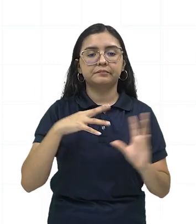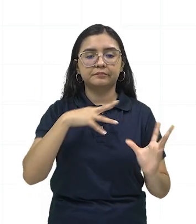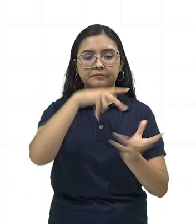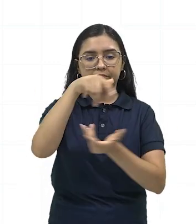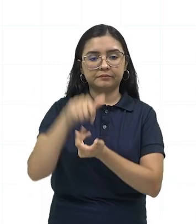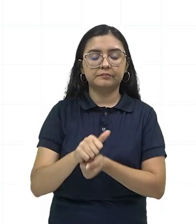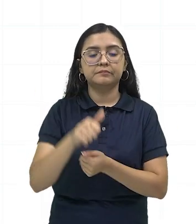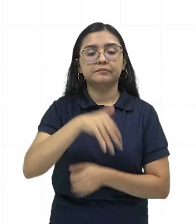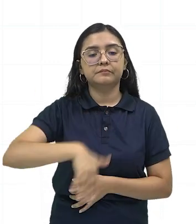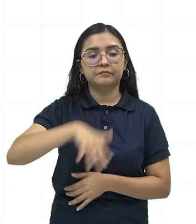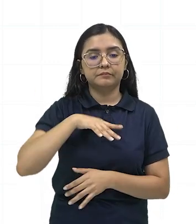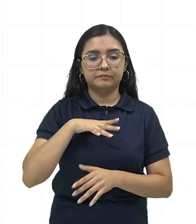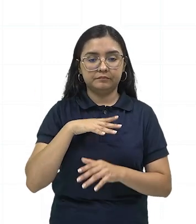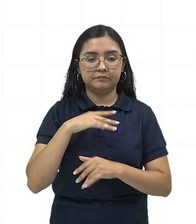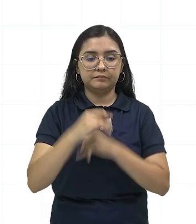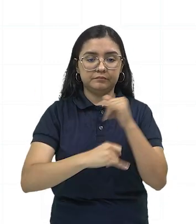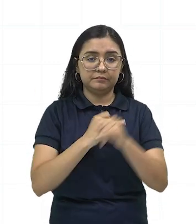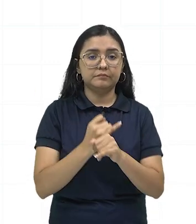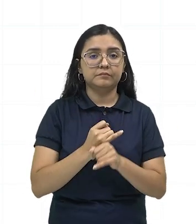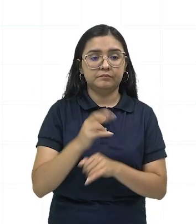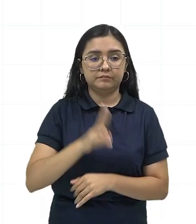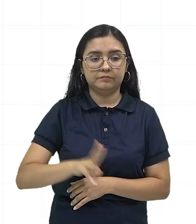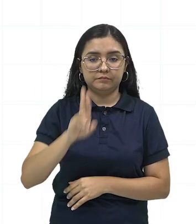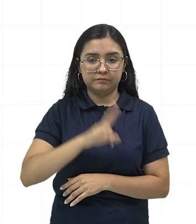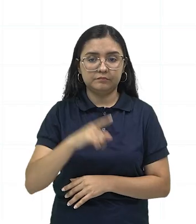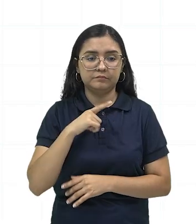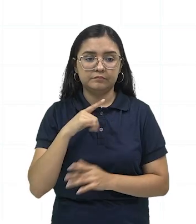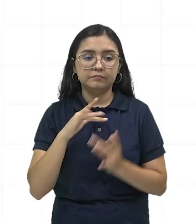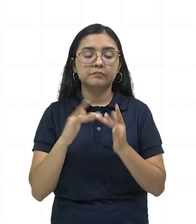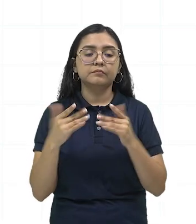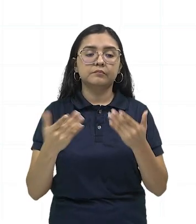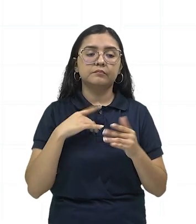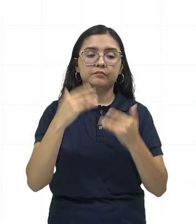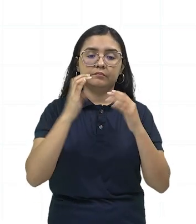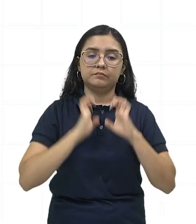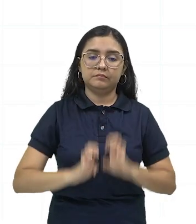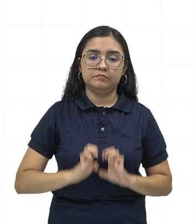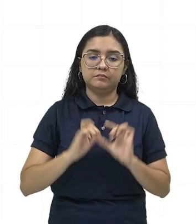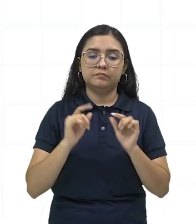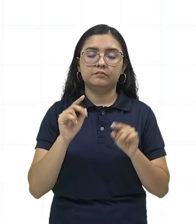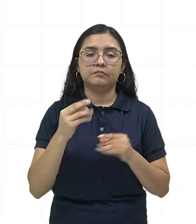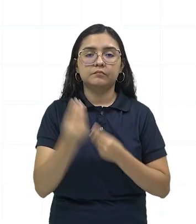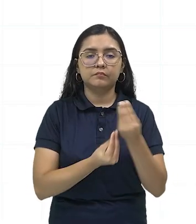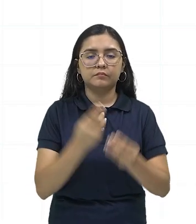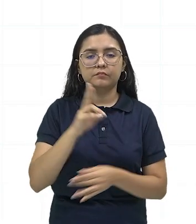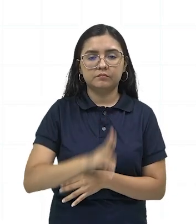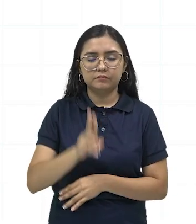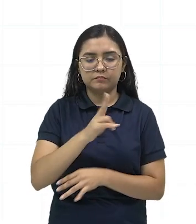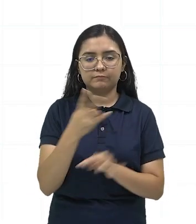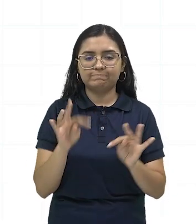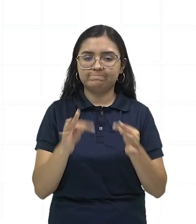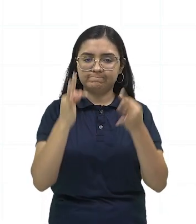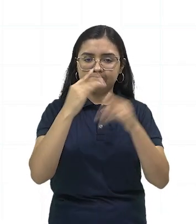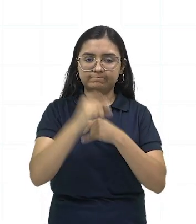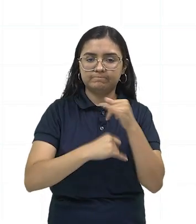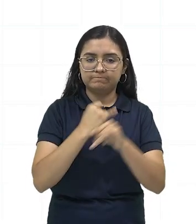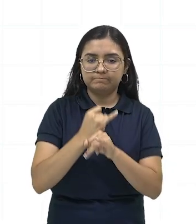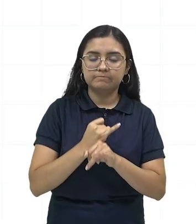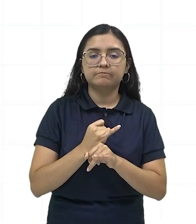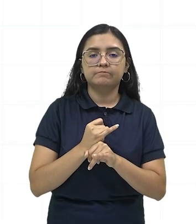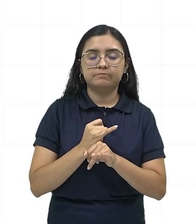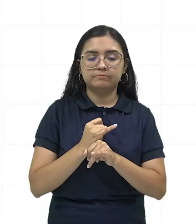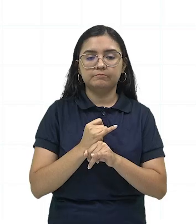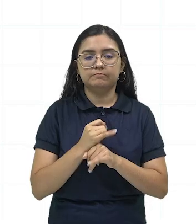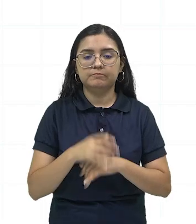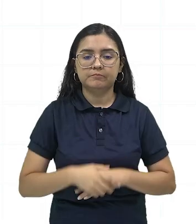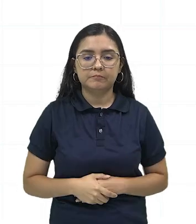universo digital e nós acessamos por lá. Então, a ética trata também sobre como utilizar essas tecnologias digitais, o que está ao